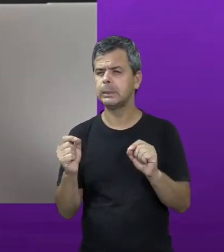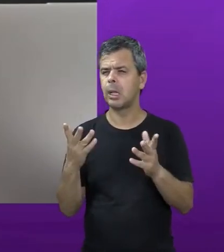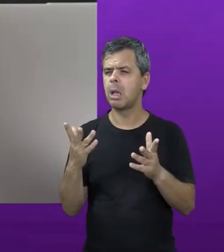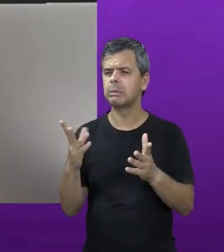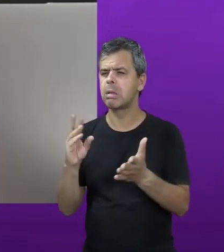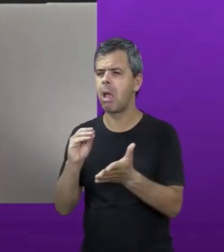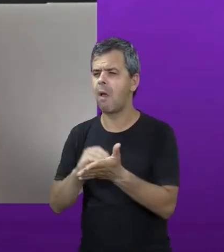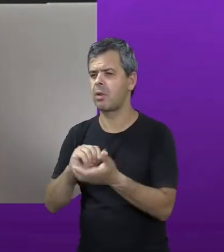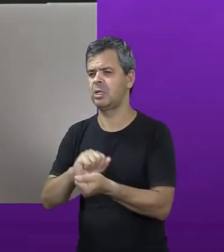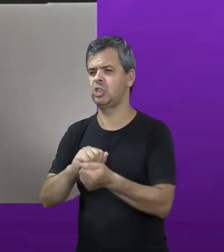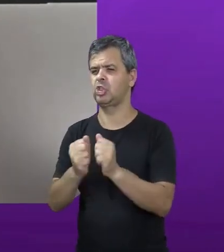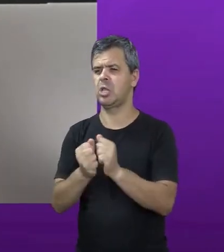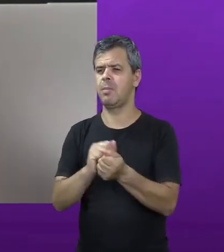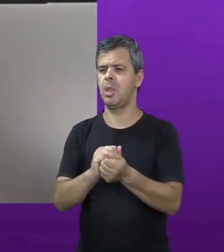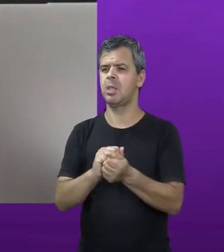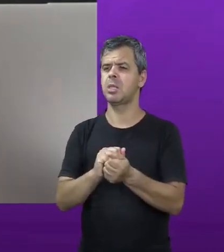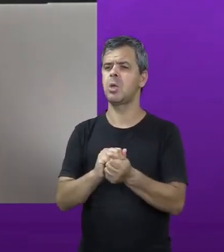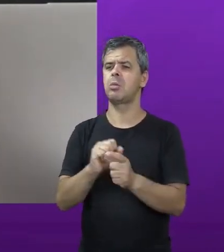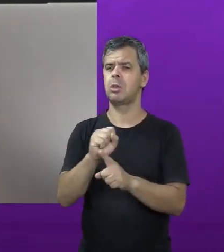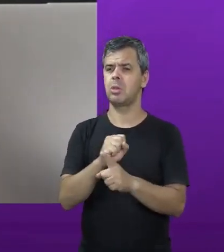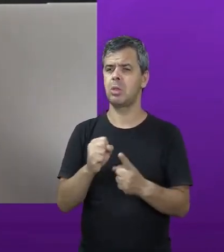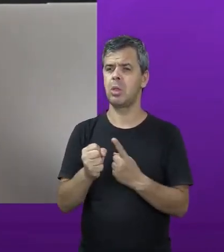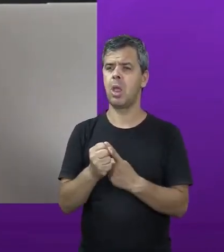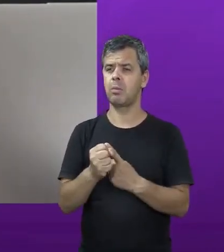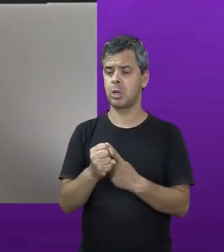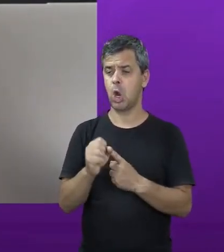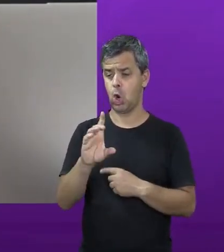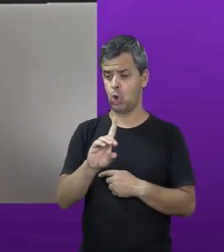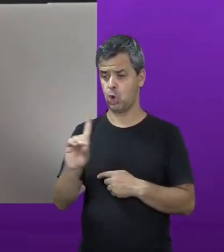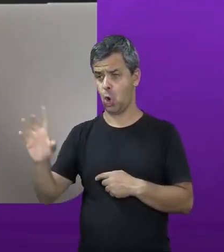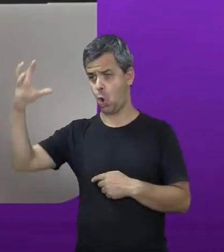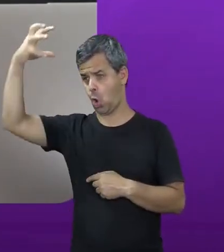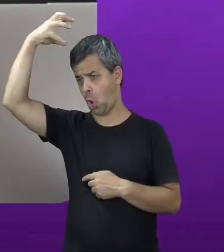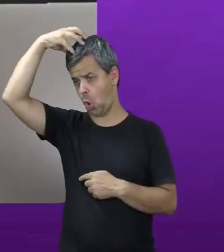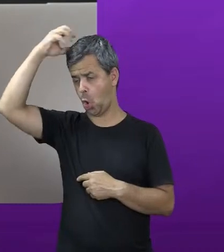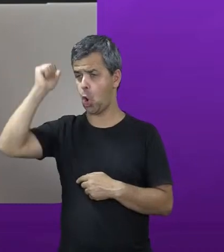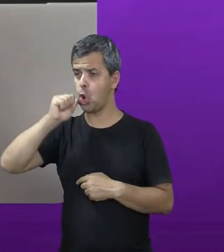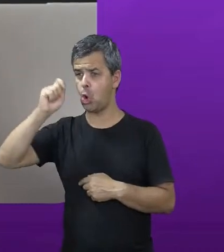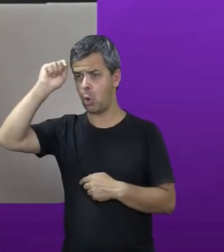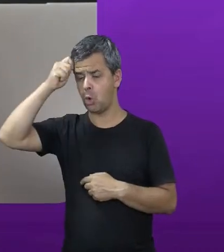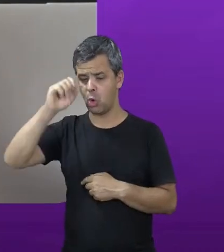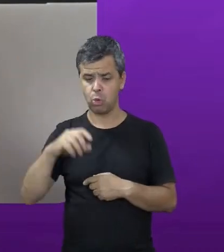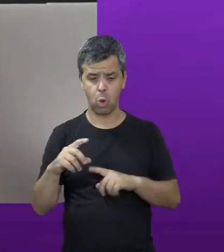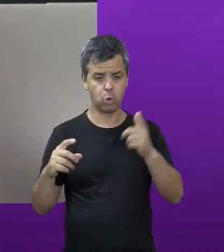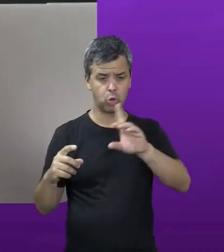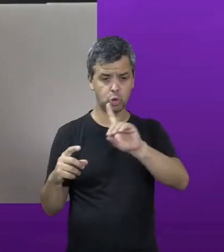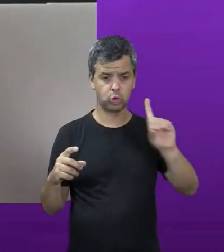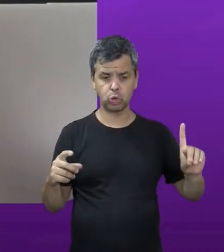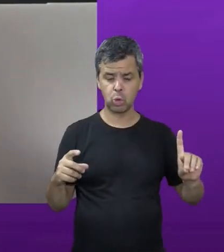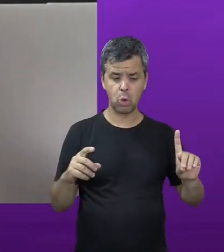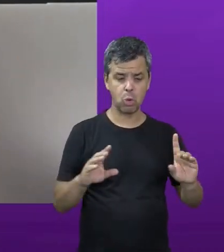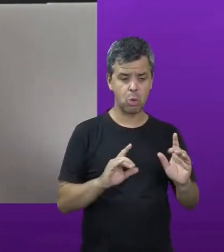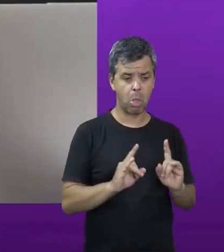desadequação da sociedade. Essa mesma que num dia está nos coroando como rainha, no outro nos coloca no elevador de